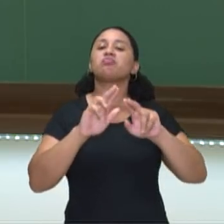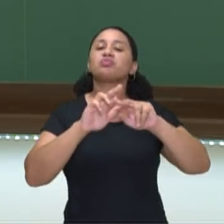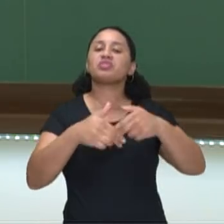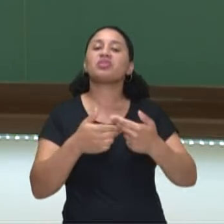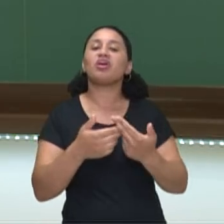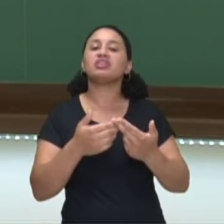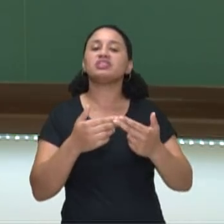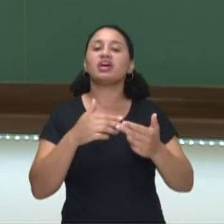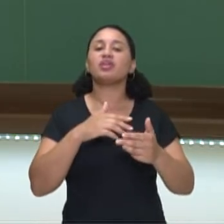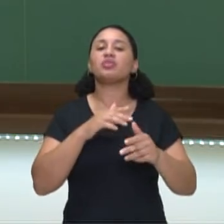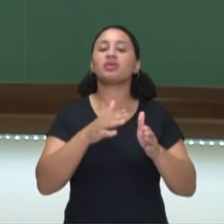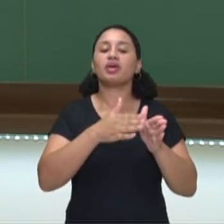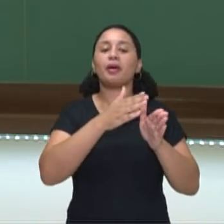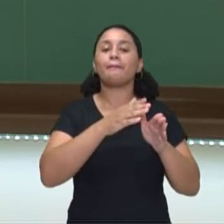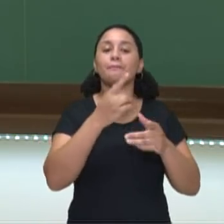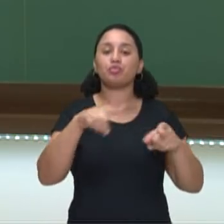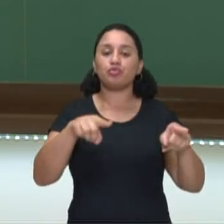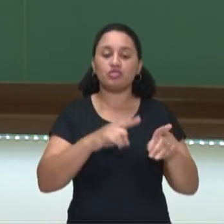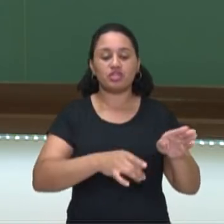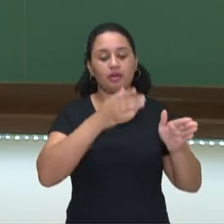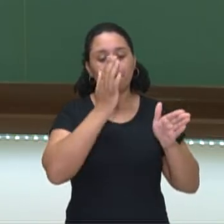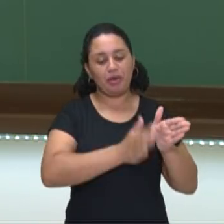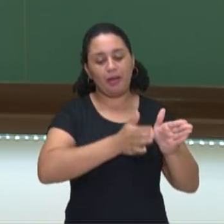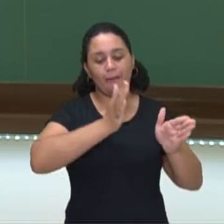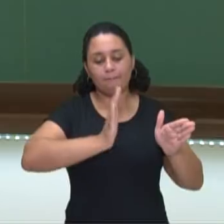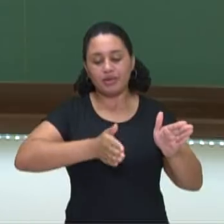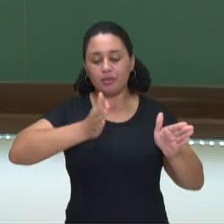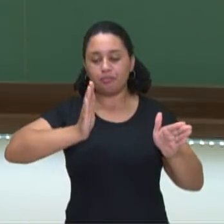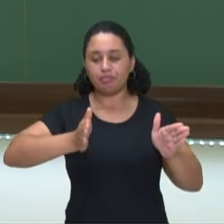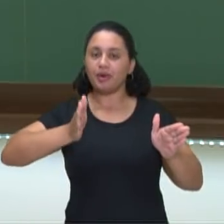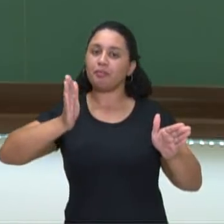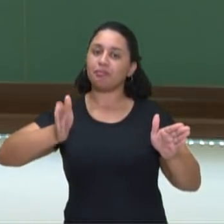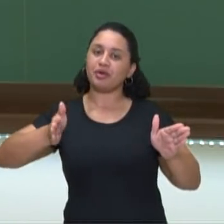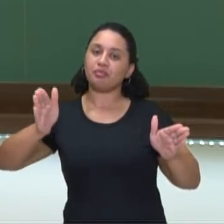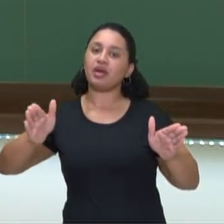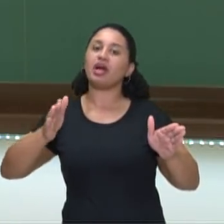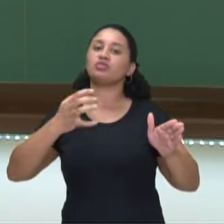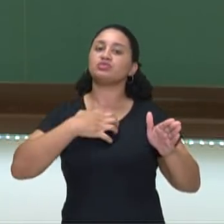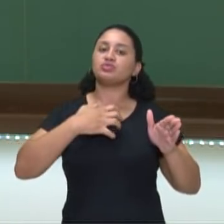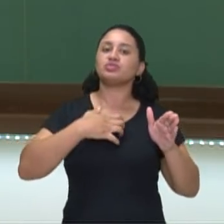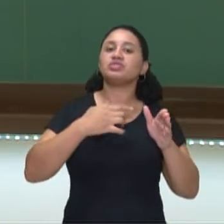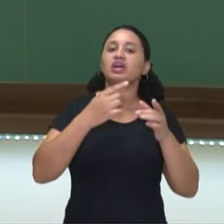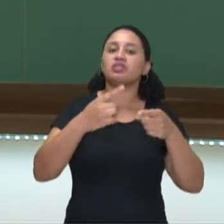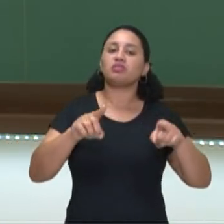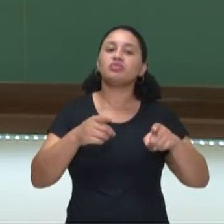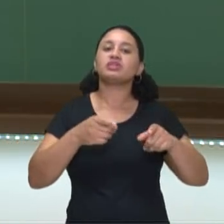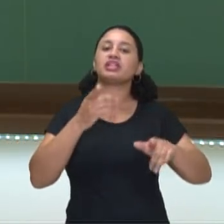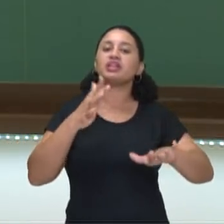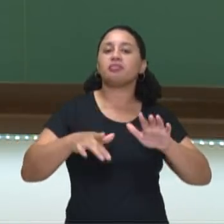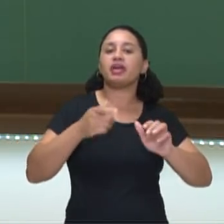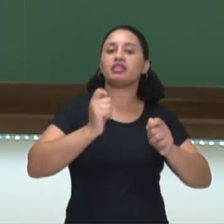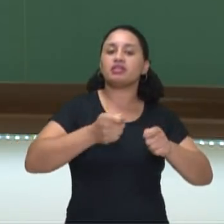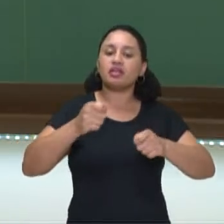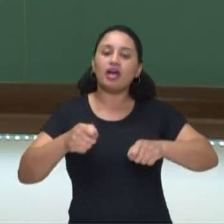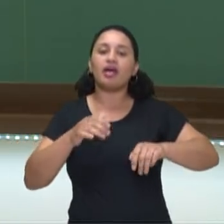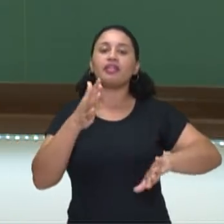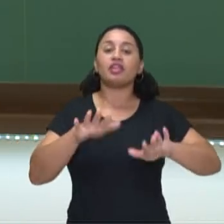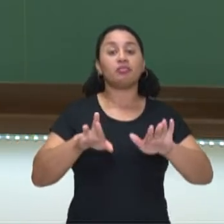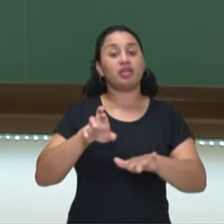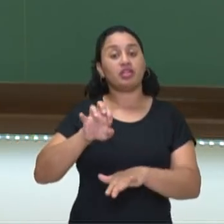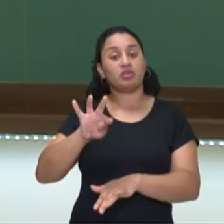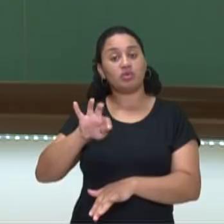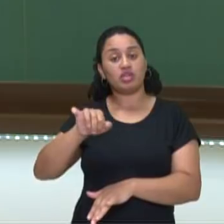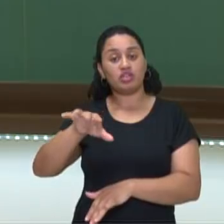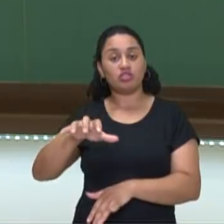pelo compasso musical. É o tempo da música, das batidas, do ritmo da